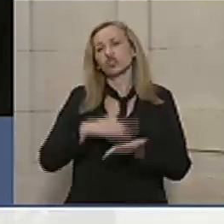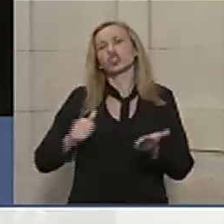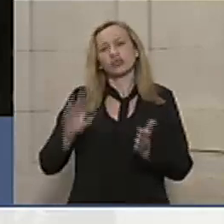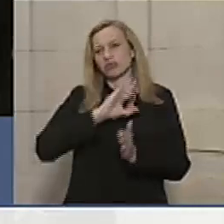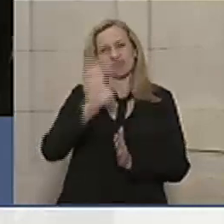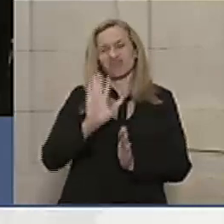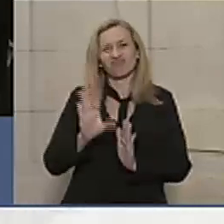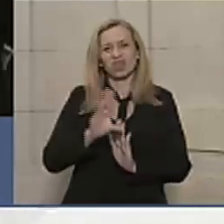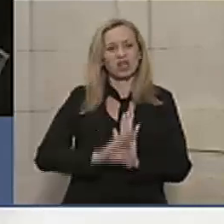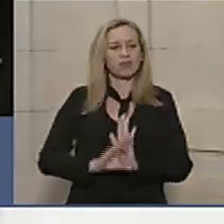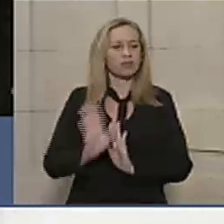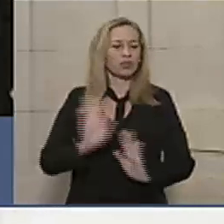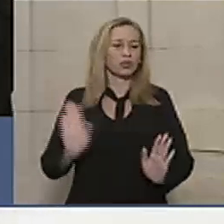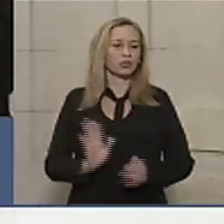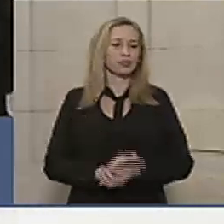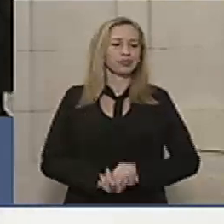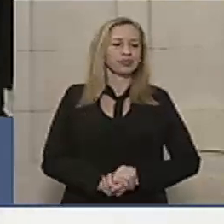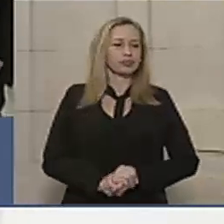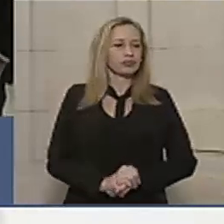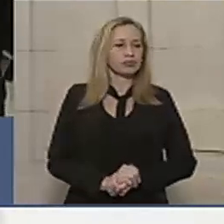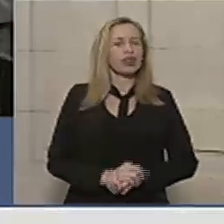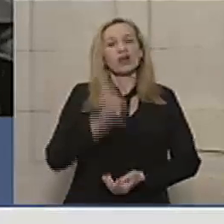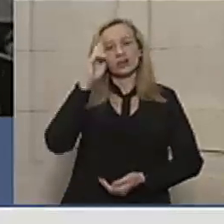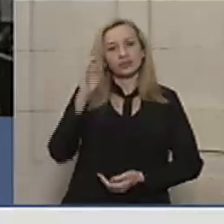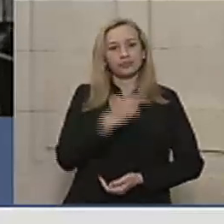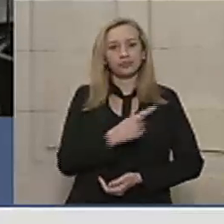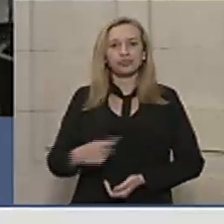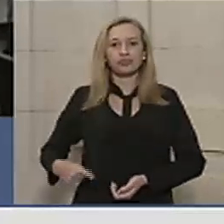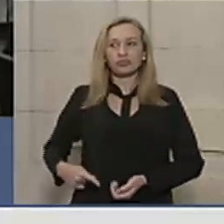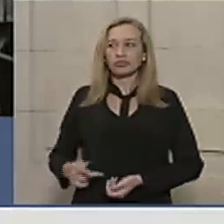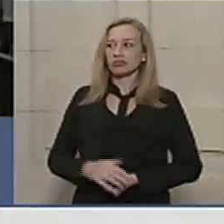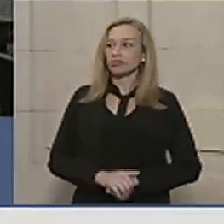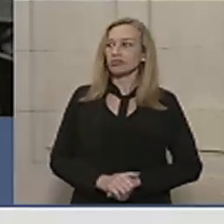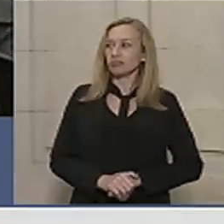emenda, senhor. Senhor presidente.